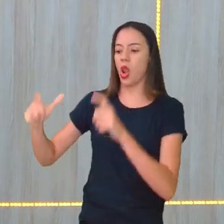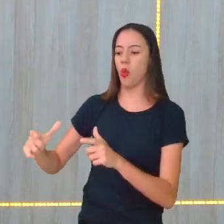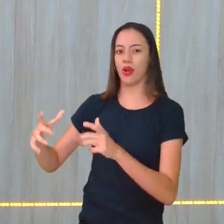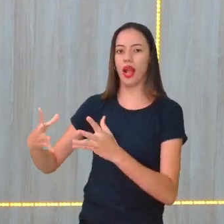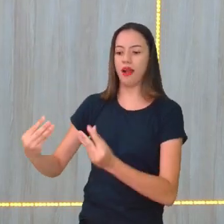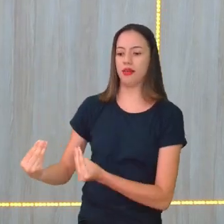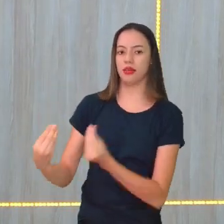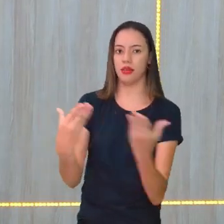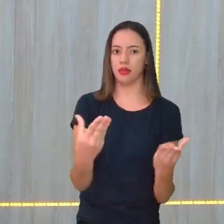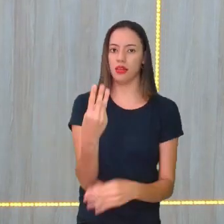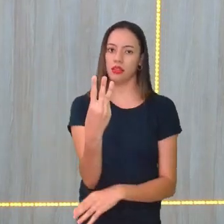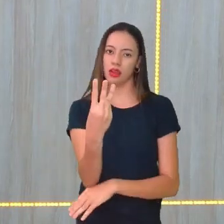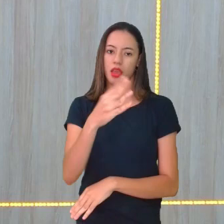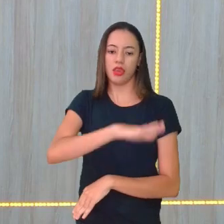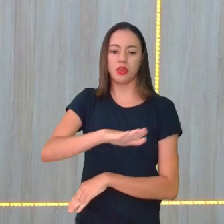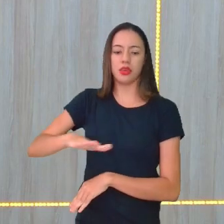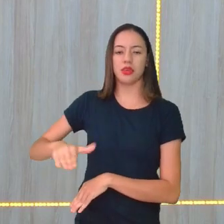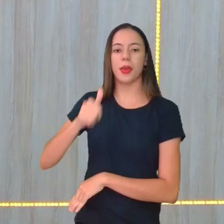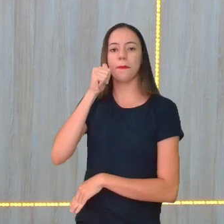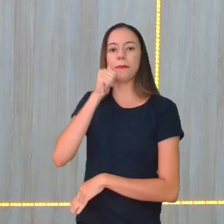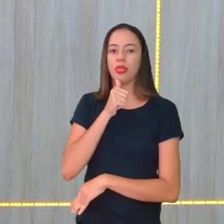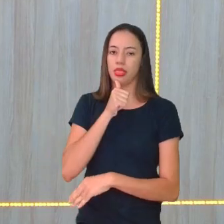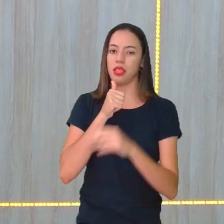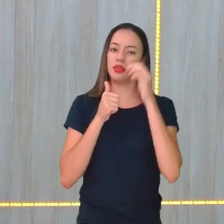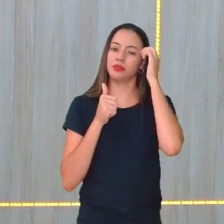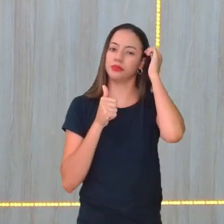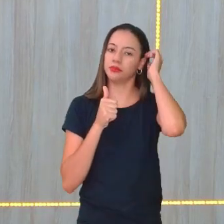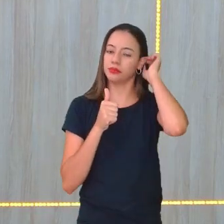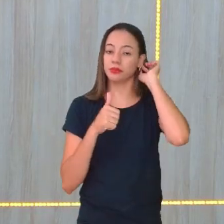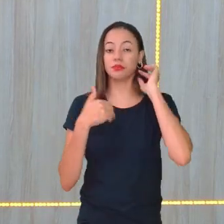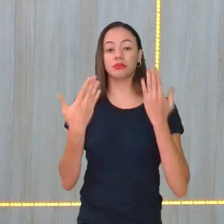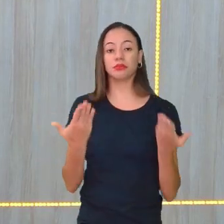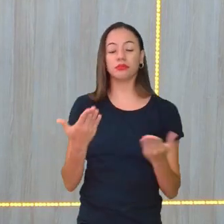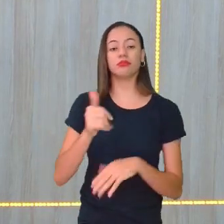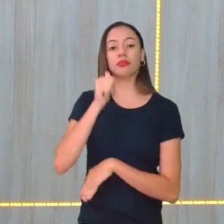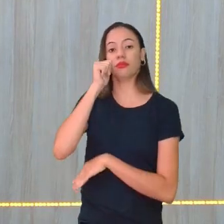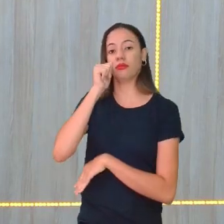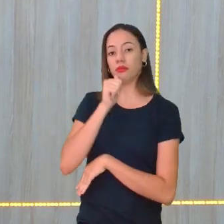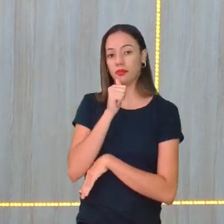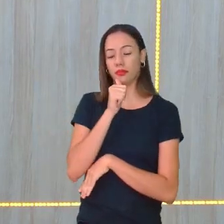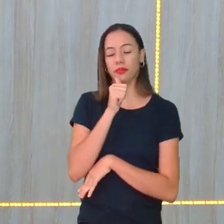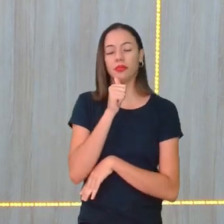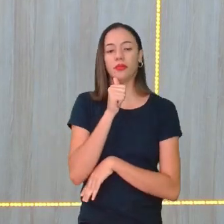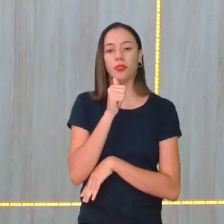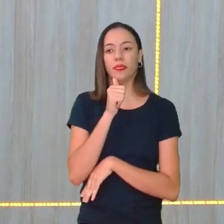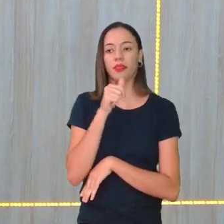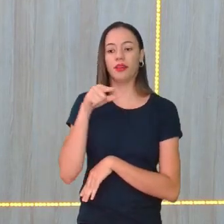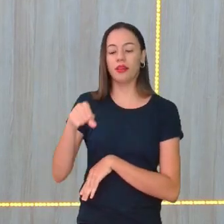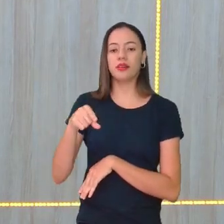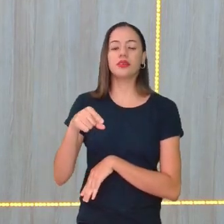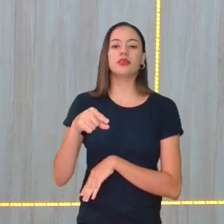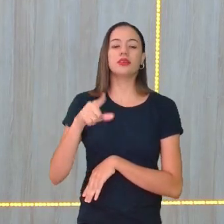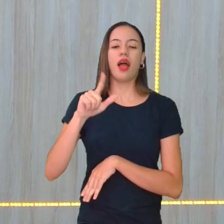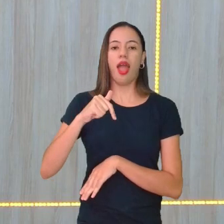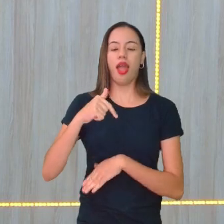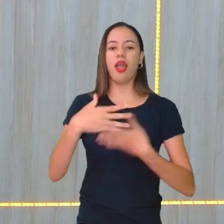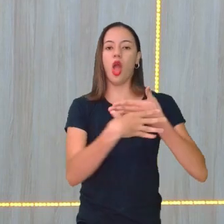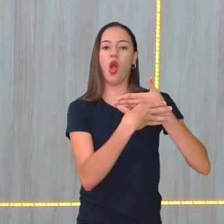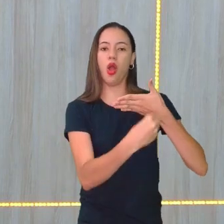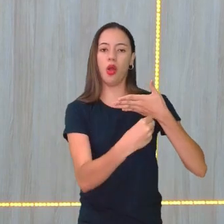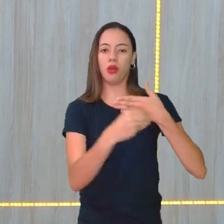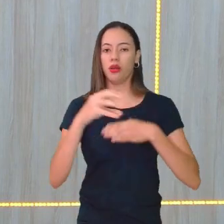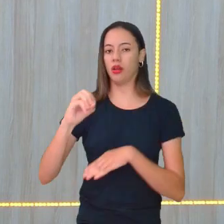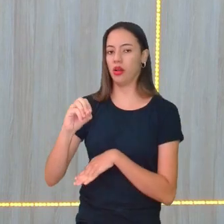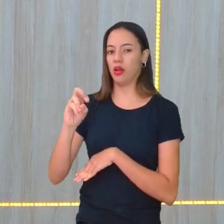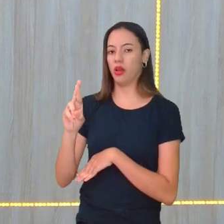3 meninas, né, que essas meninas haviam ficado ali órfãs, né, e